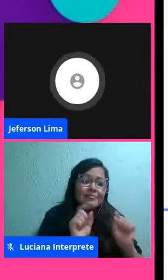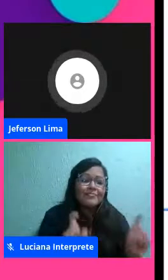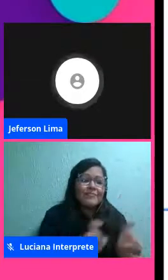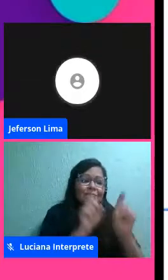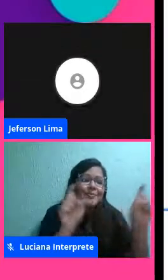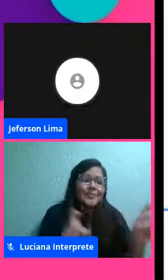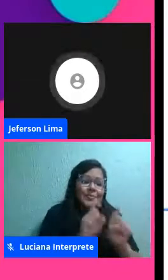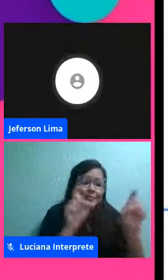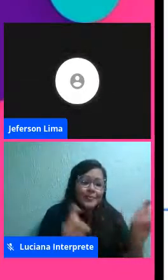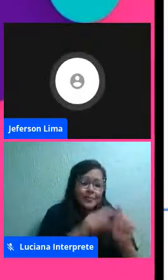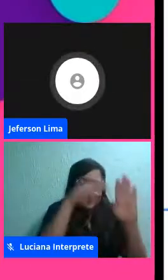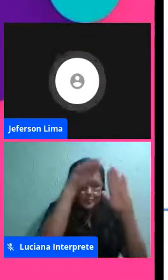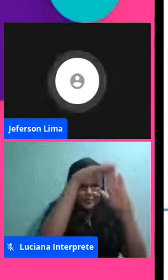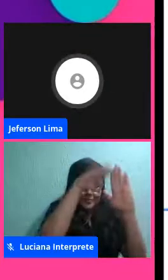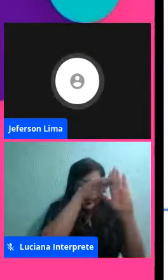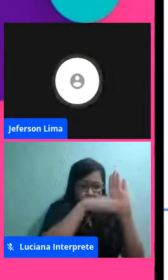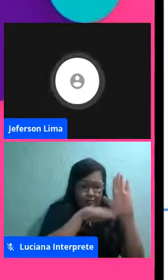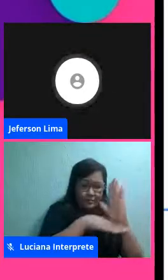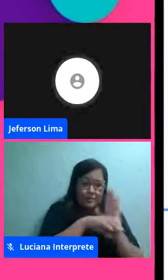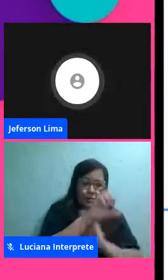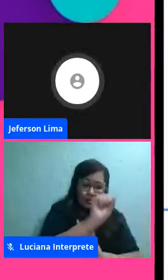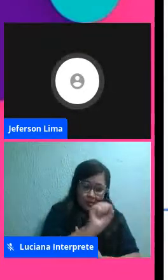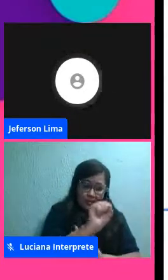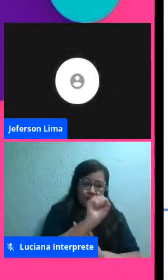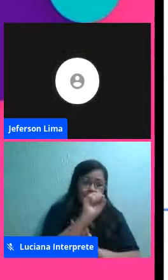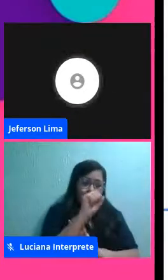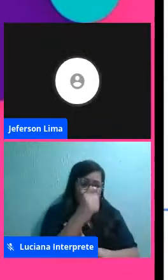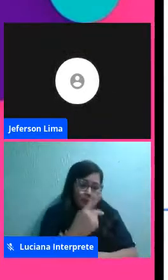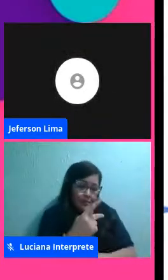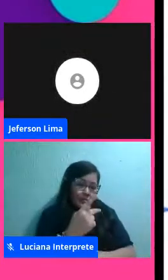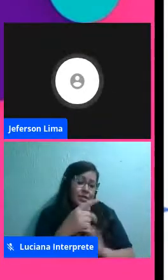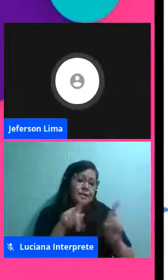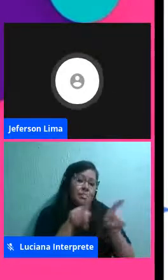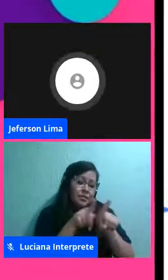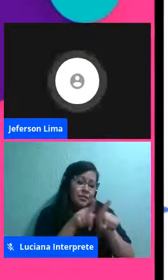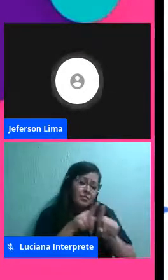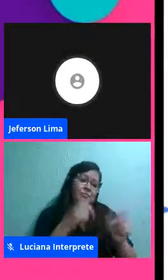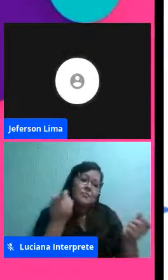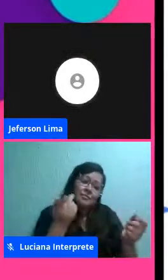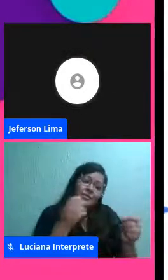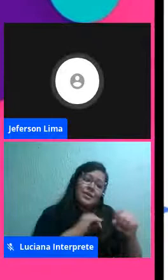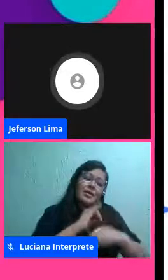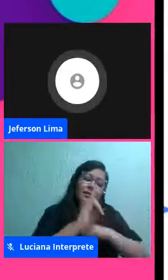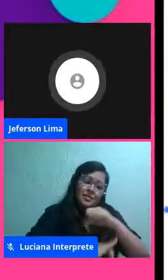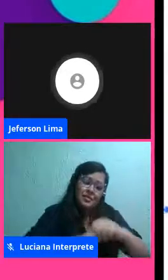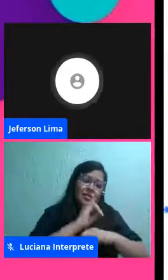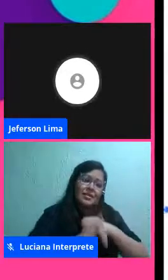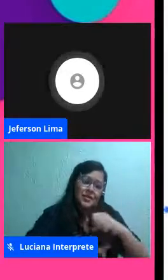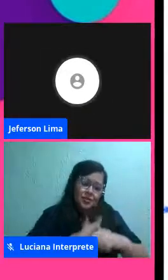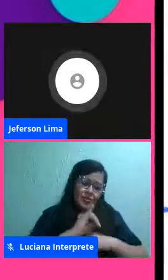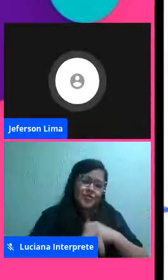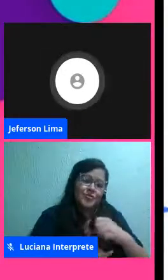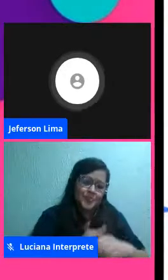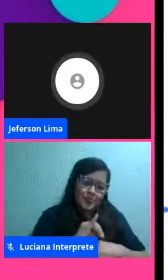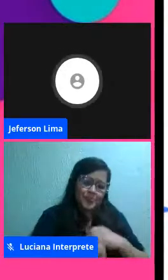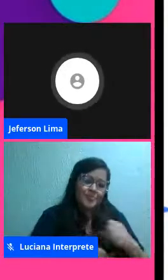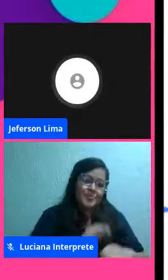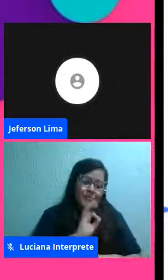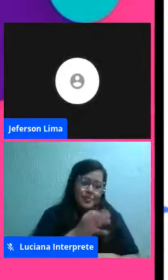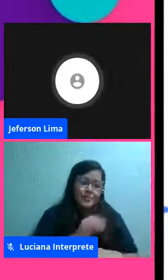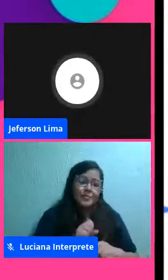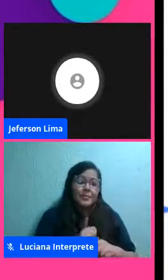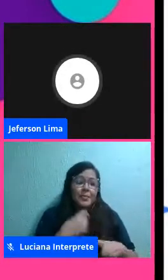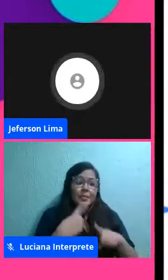o ESP, né? E internet aí disponível de alguma maneira. Sim. Óbvio que se a gente está criando uma aplicação que ela está conectada à